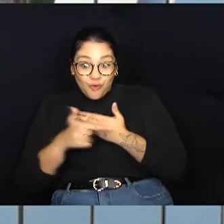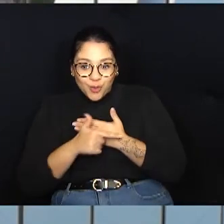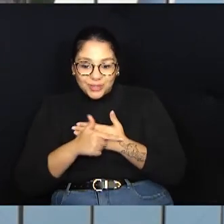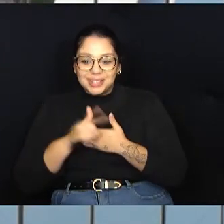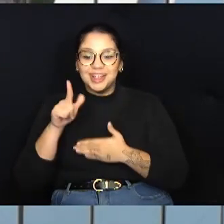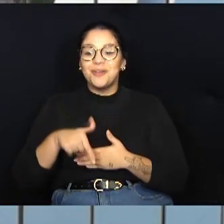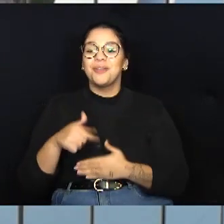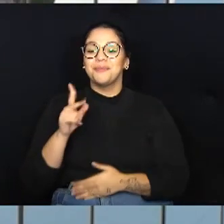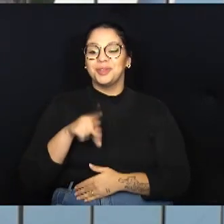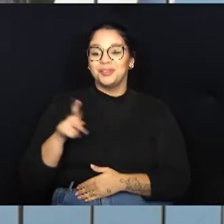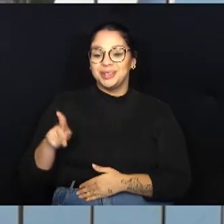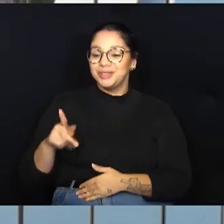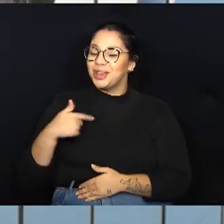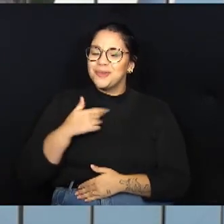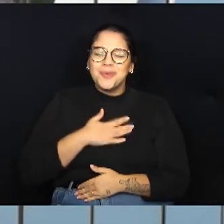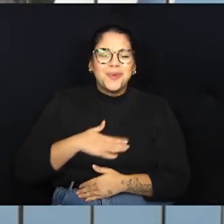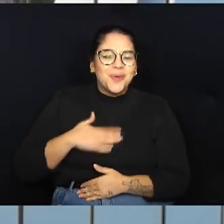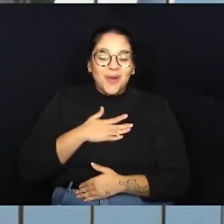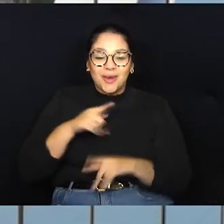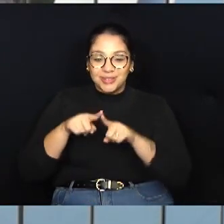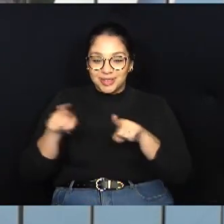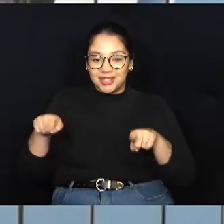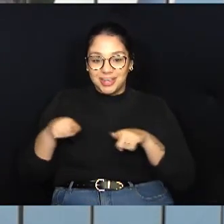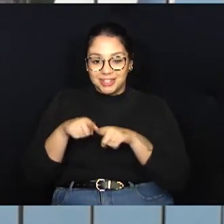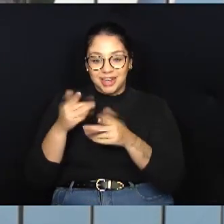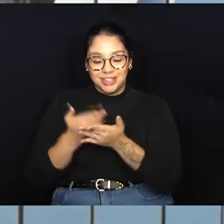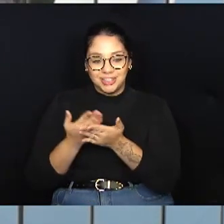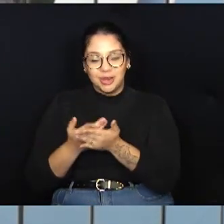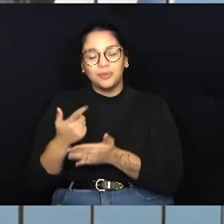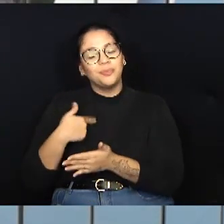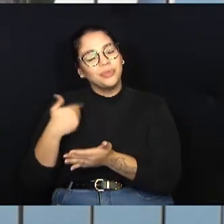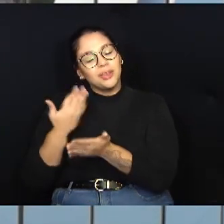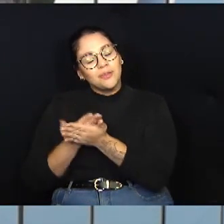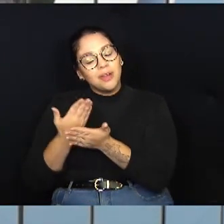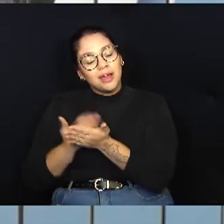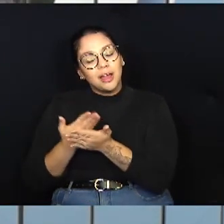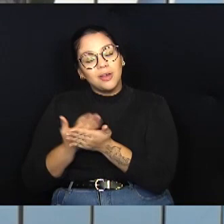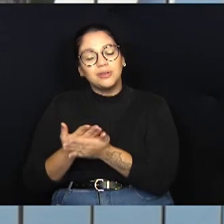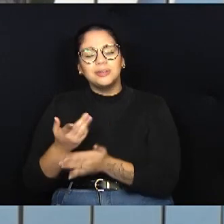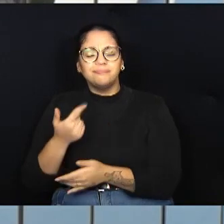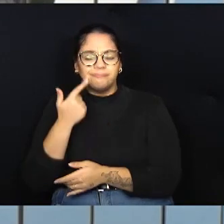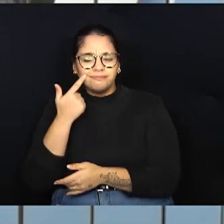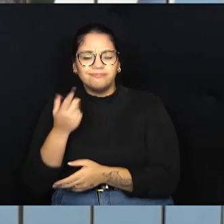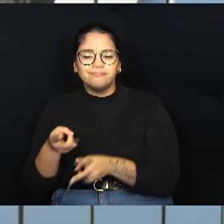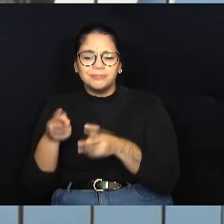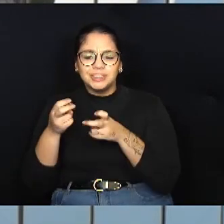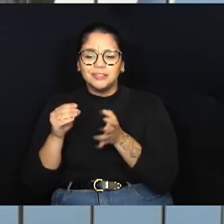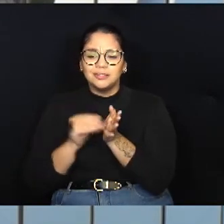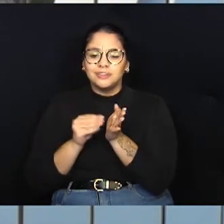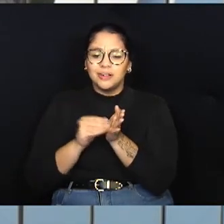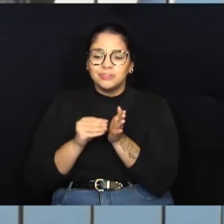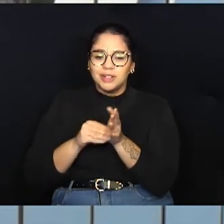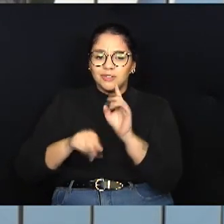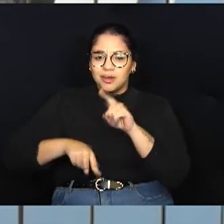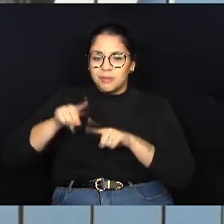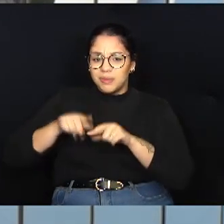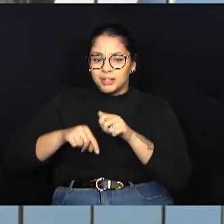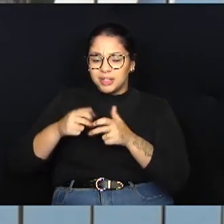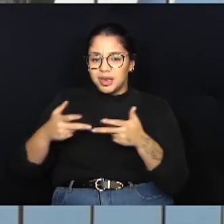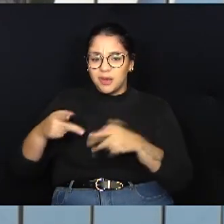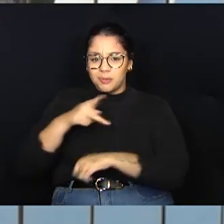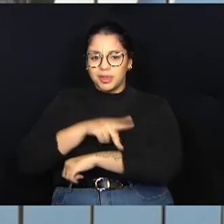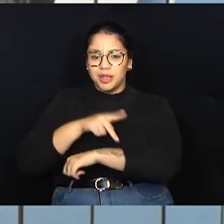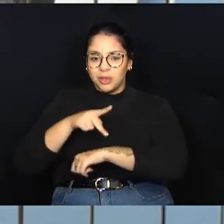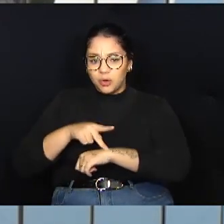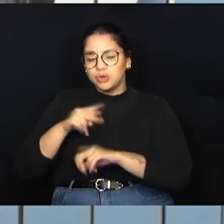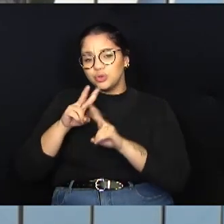aula. E na época que eu estava ministrando aulas, nós tínhamos uma carência de material pedagógico sobre África. O que nós